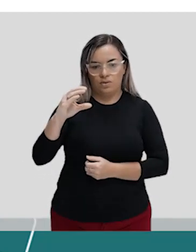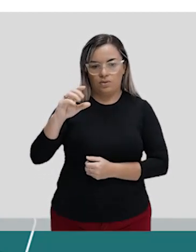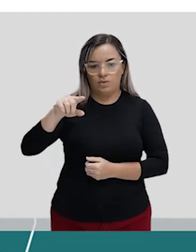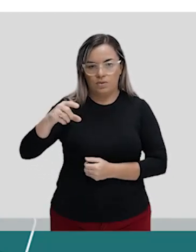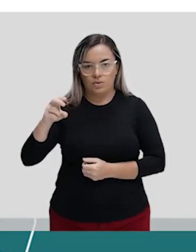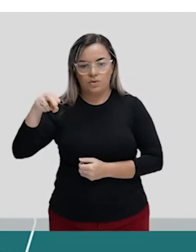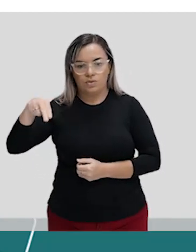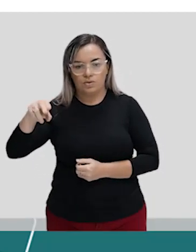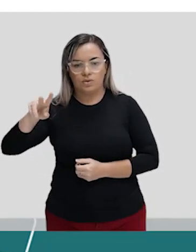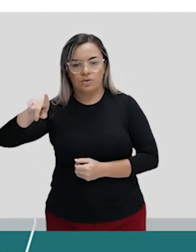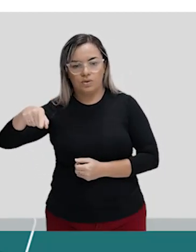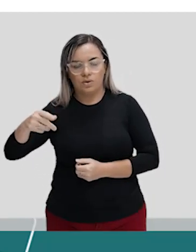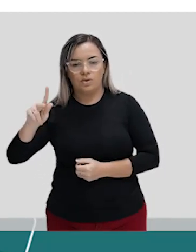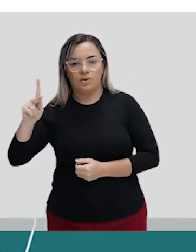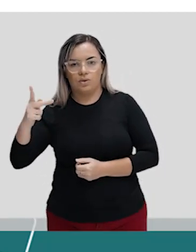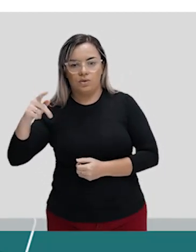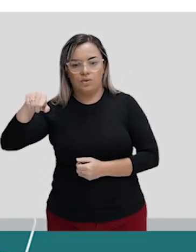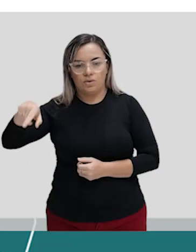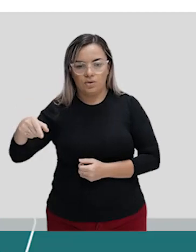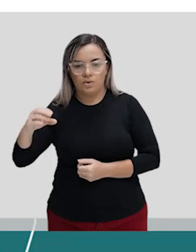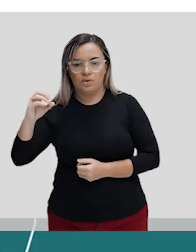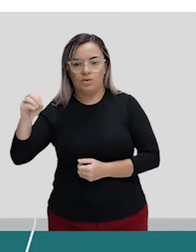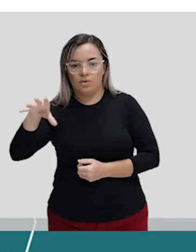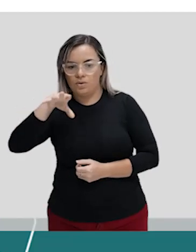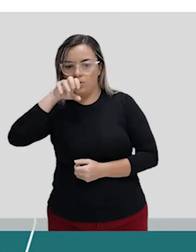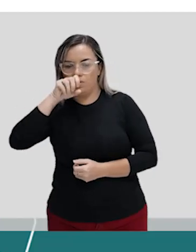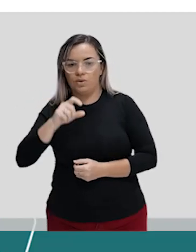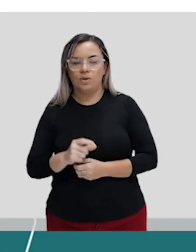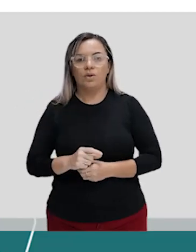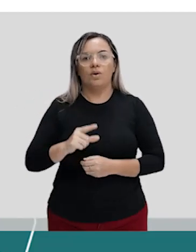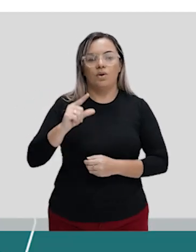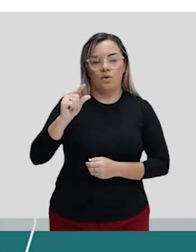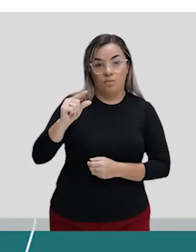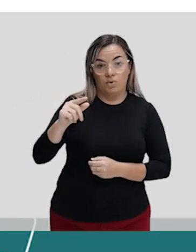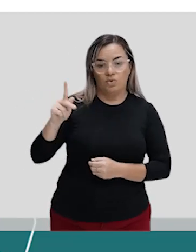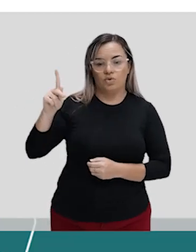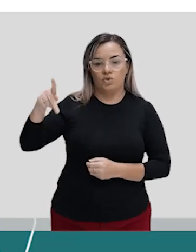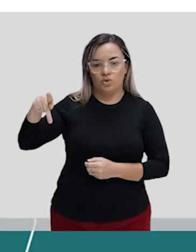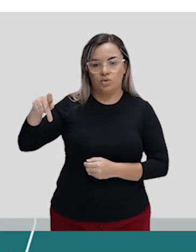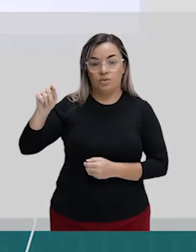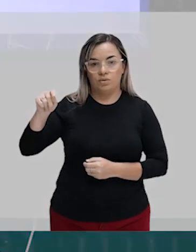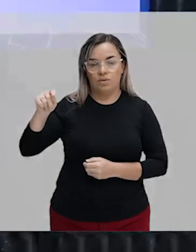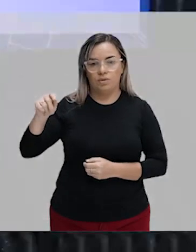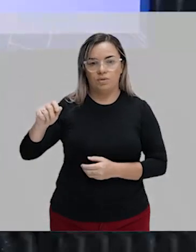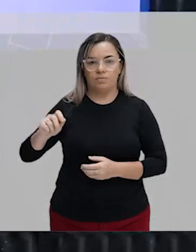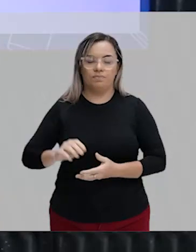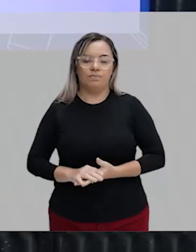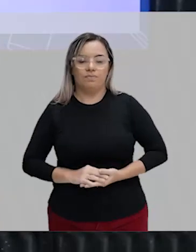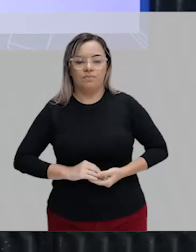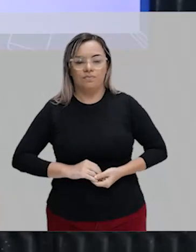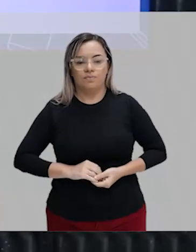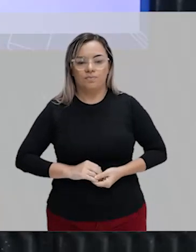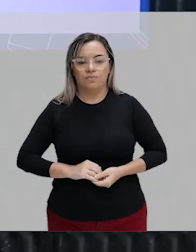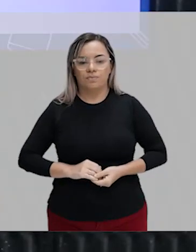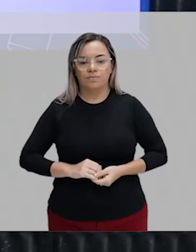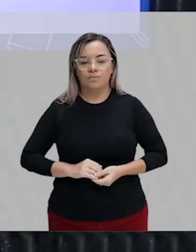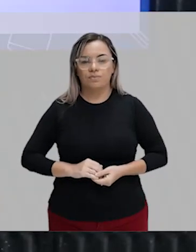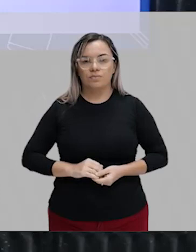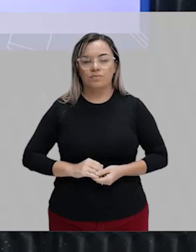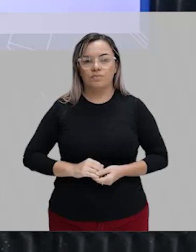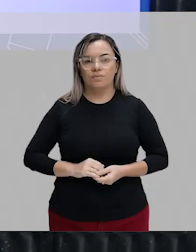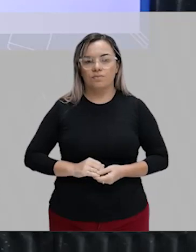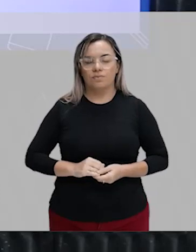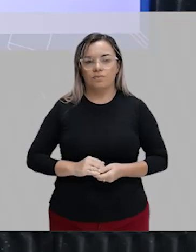o nitrogênio, o hidrogênio, o oxigênio e um pouco de enxofre. Dado a ter